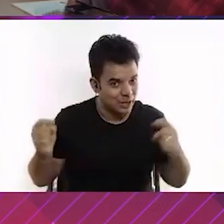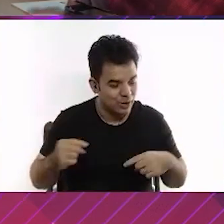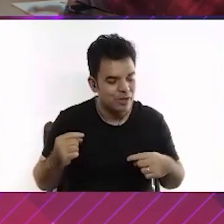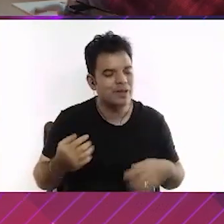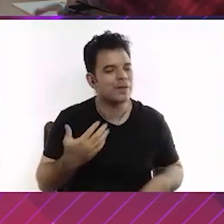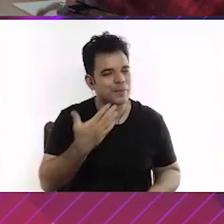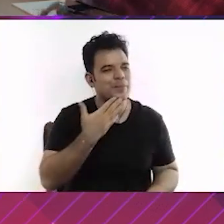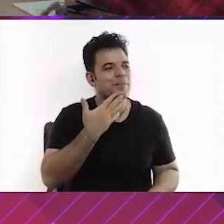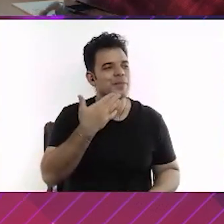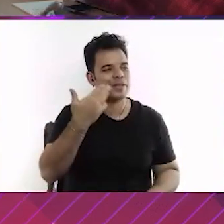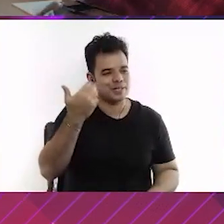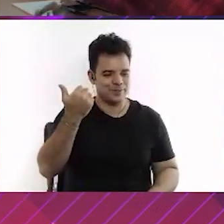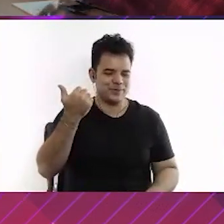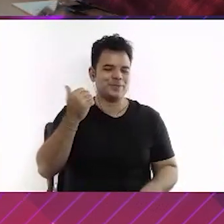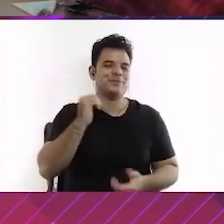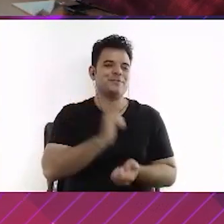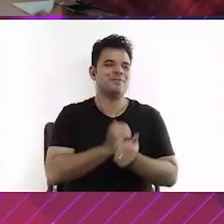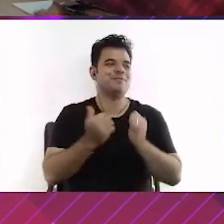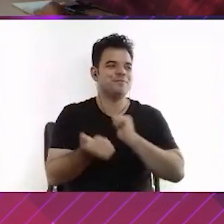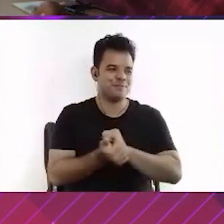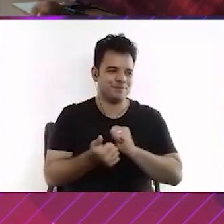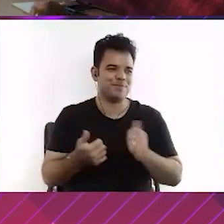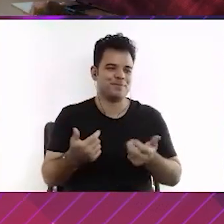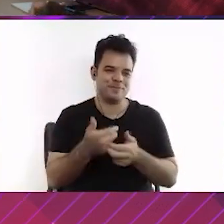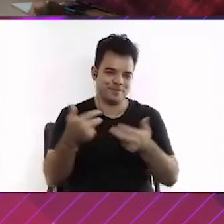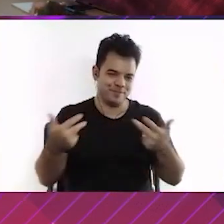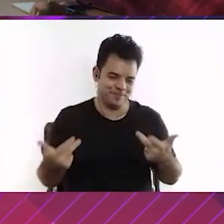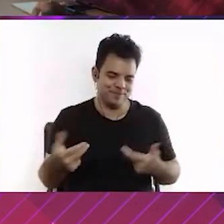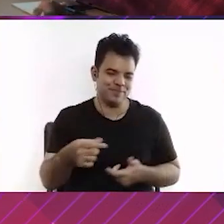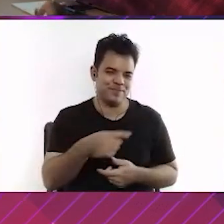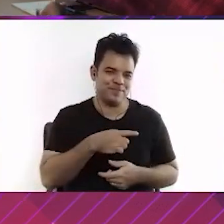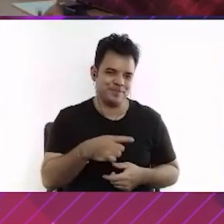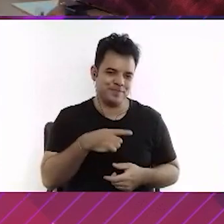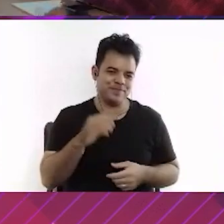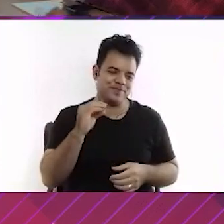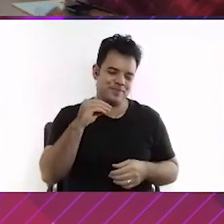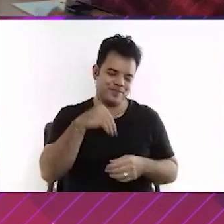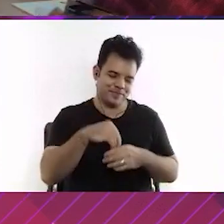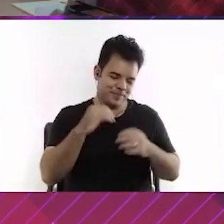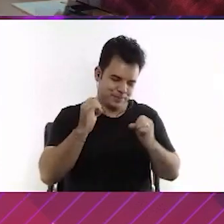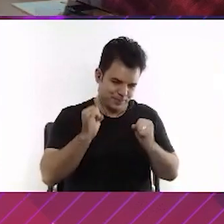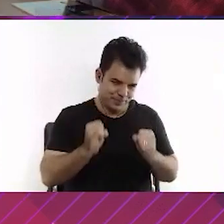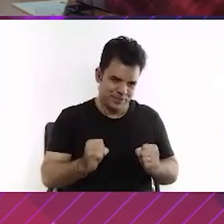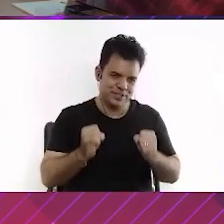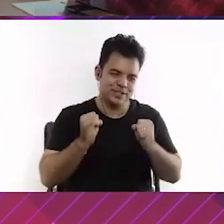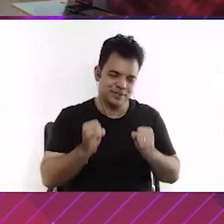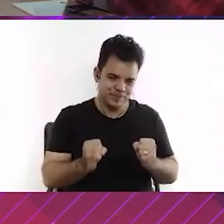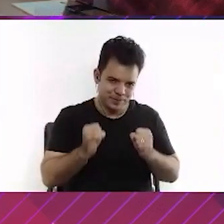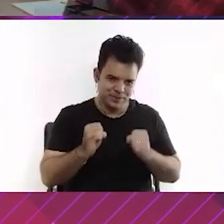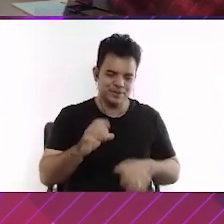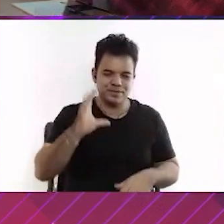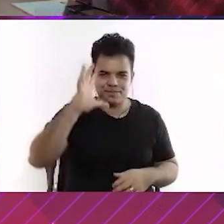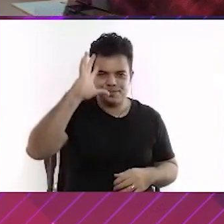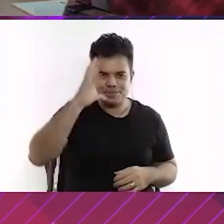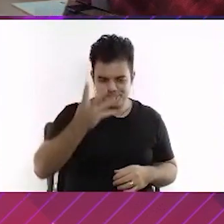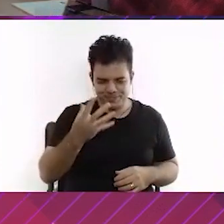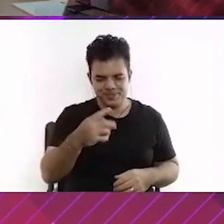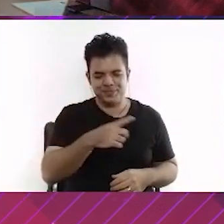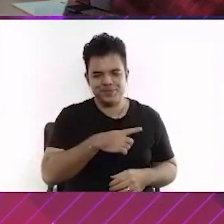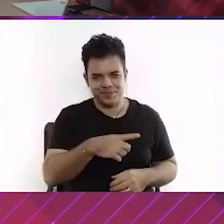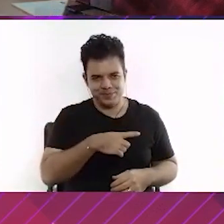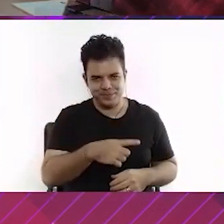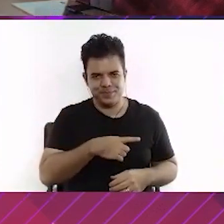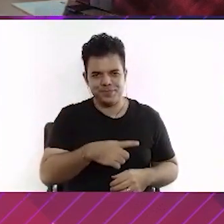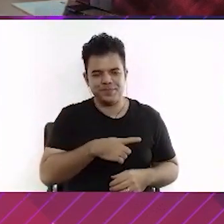articular coisas que acredito que possam vir a dar resultados, né? Então,